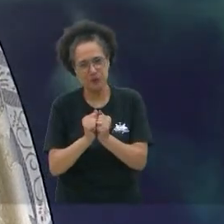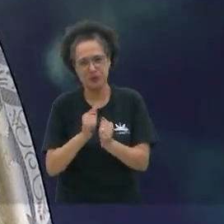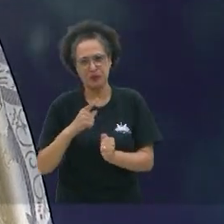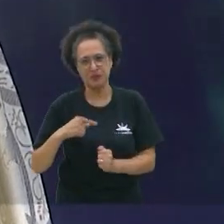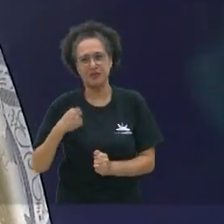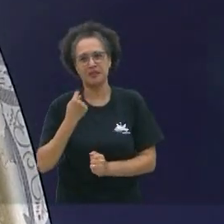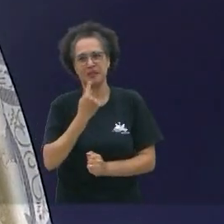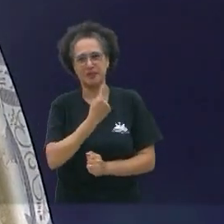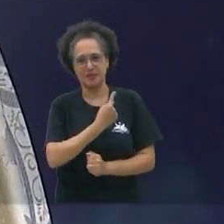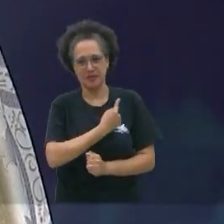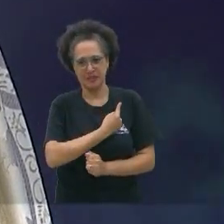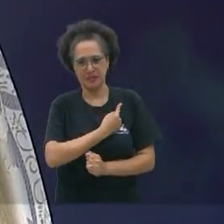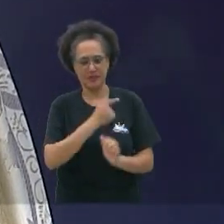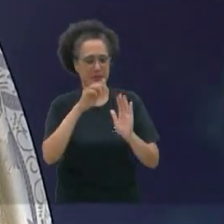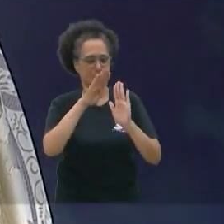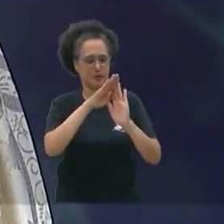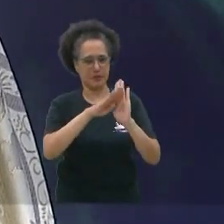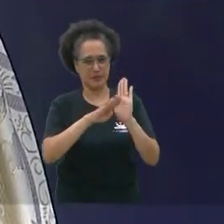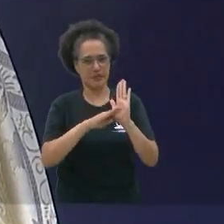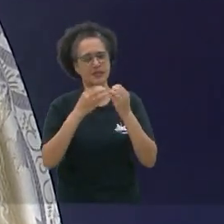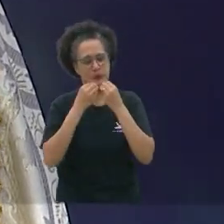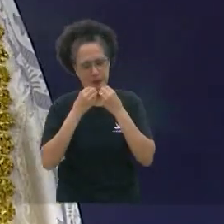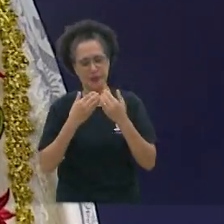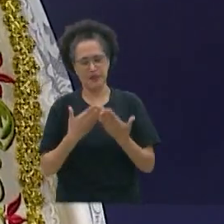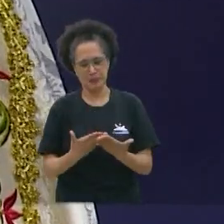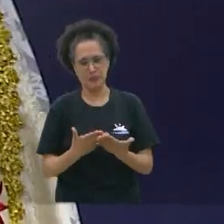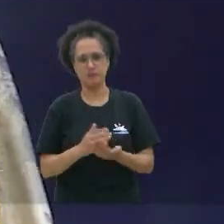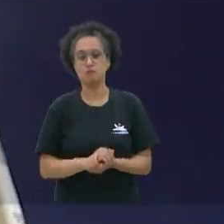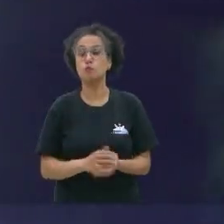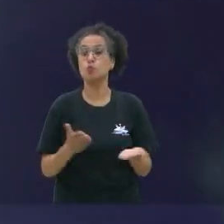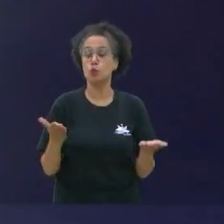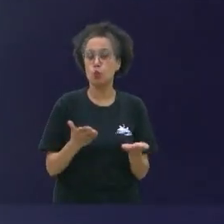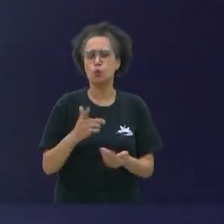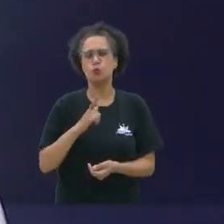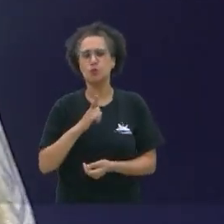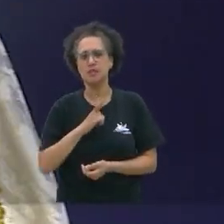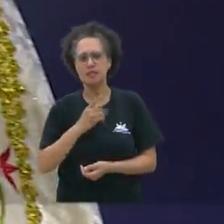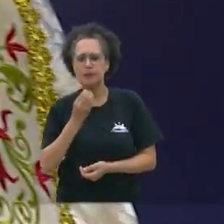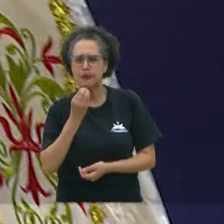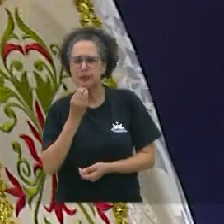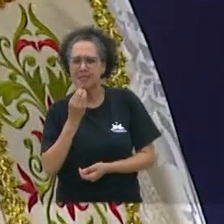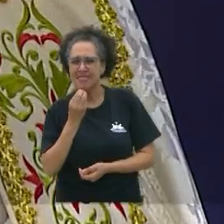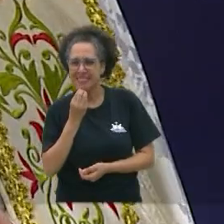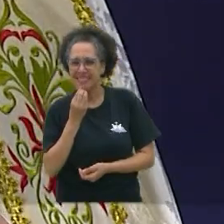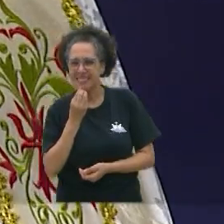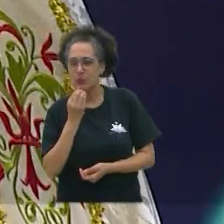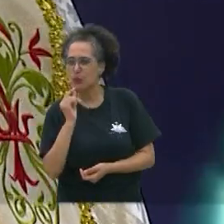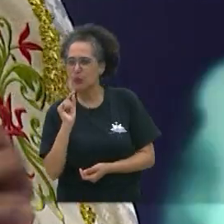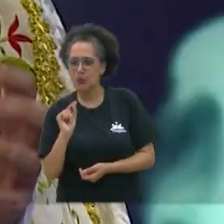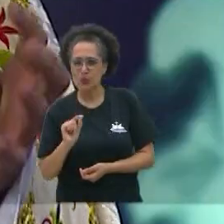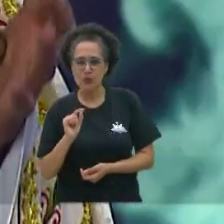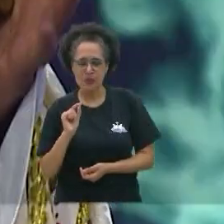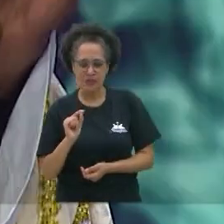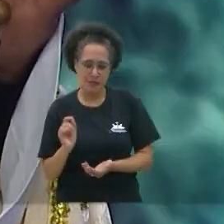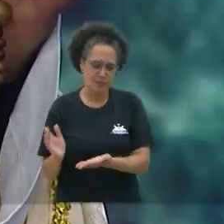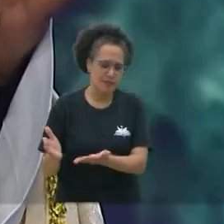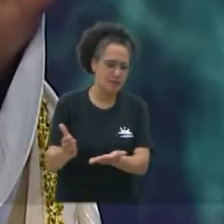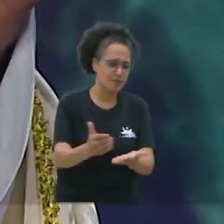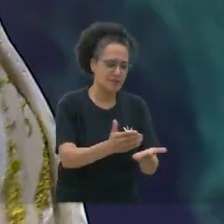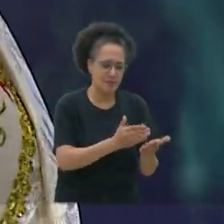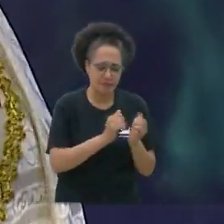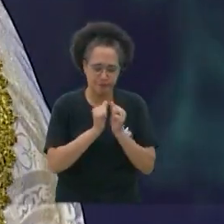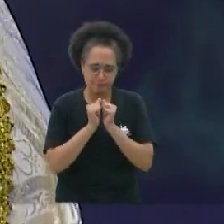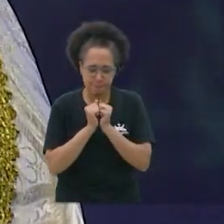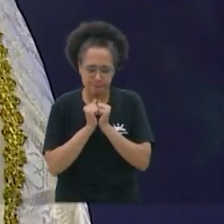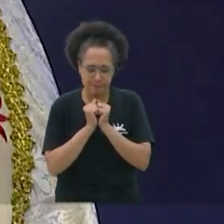conosco nesta programação. E hoje temos esta oportunidade de acolher